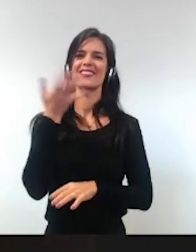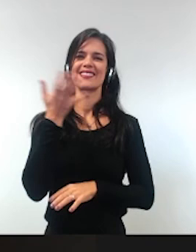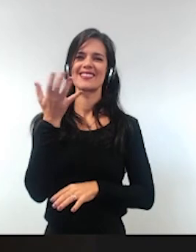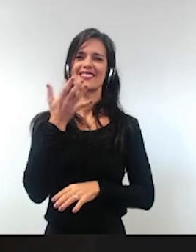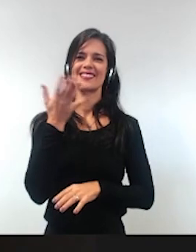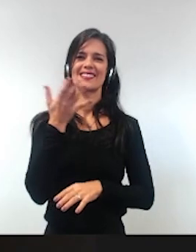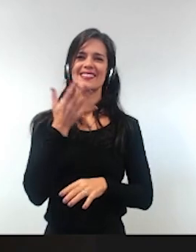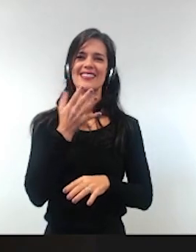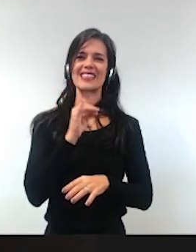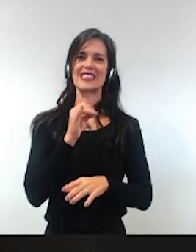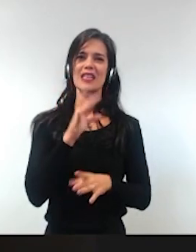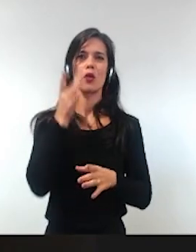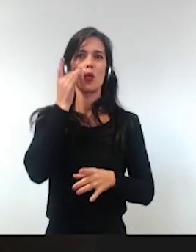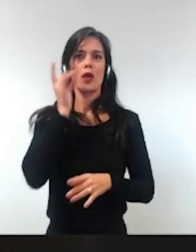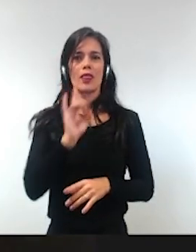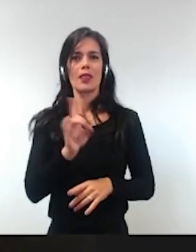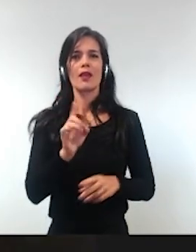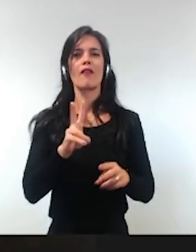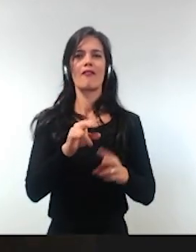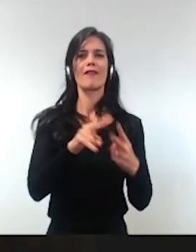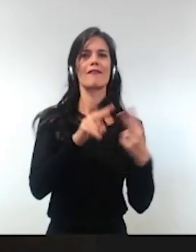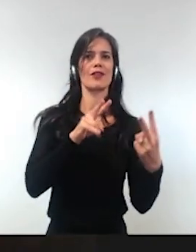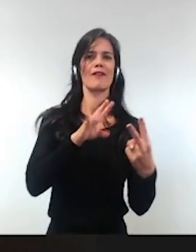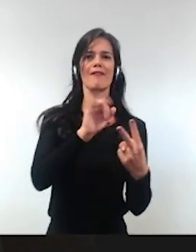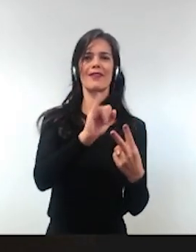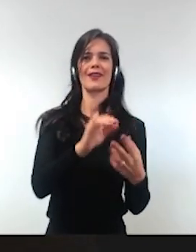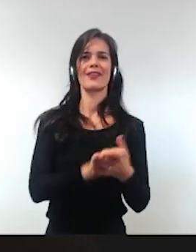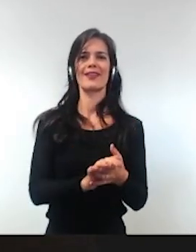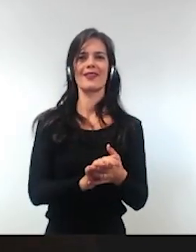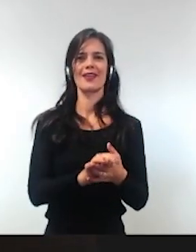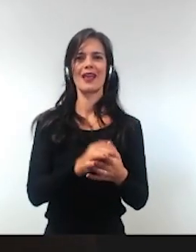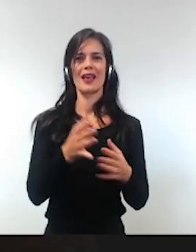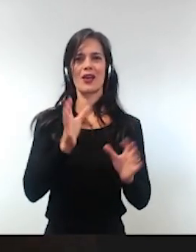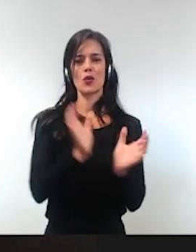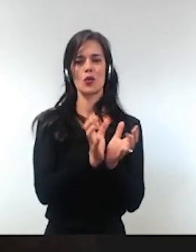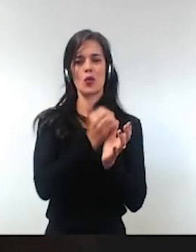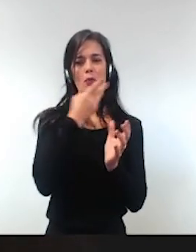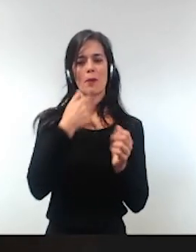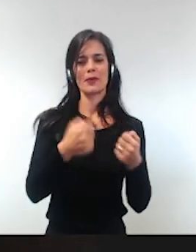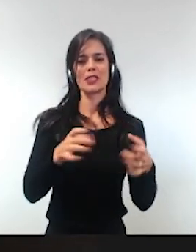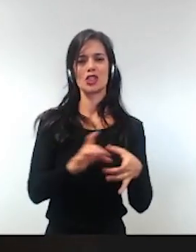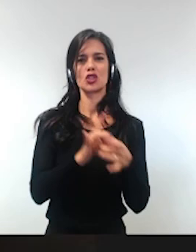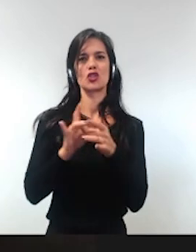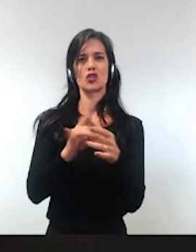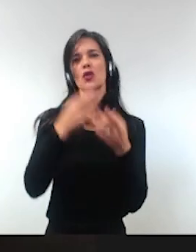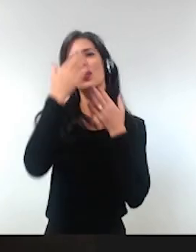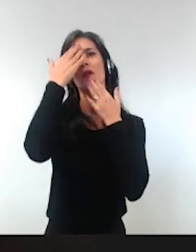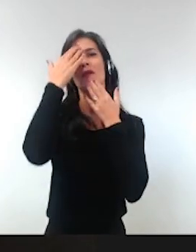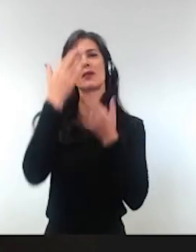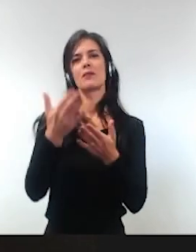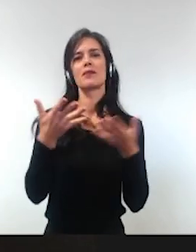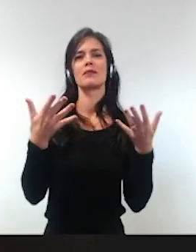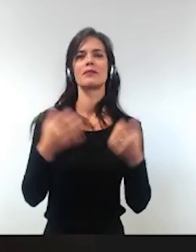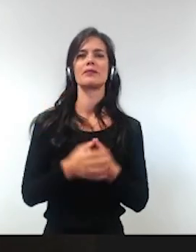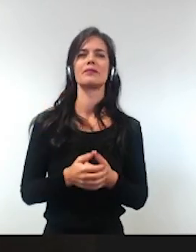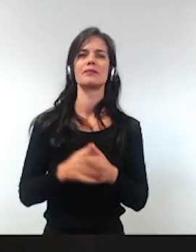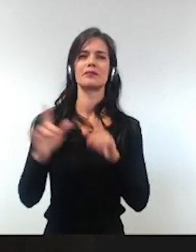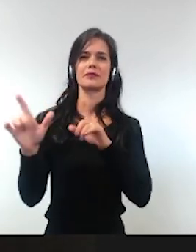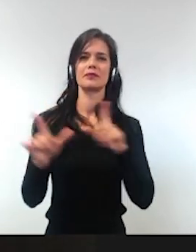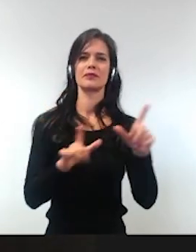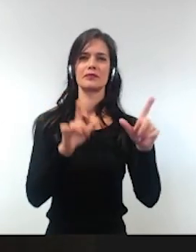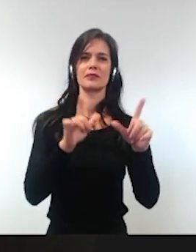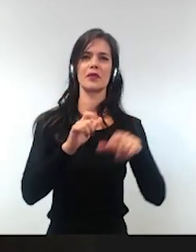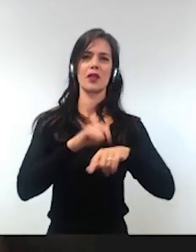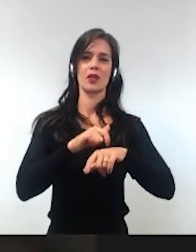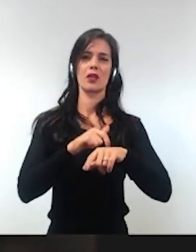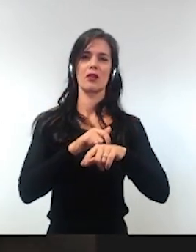presencialmente, virtualmente, porque isso é necessário. Os bons têm que estar sempre juntos. Então, muito obrigado. O próximo painel